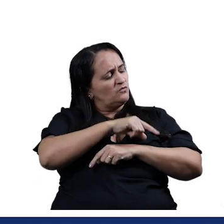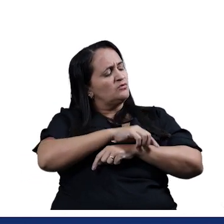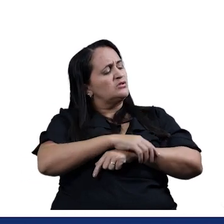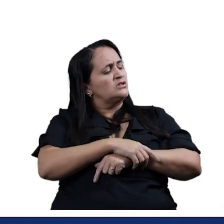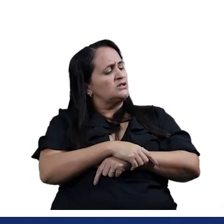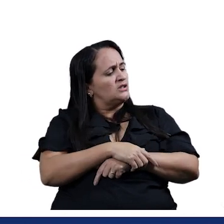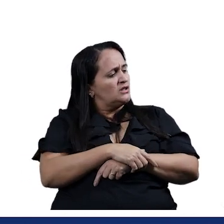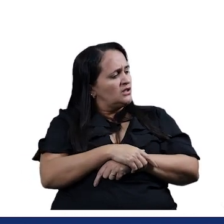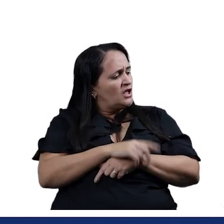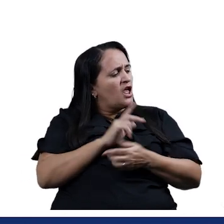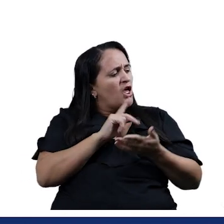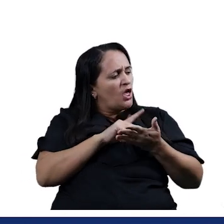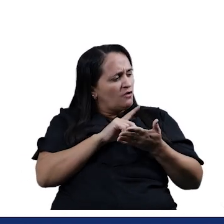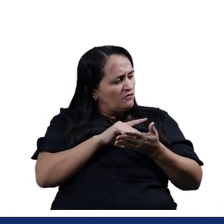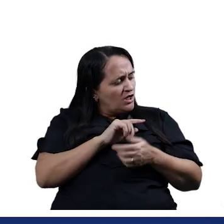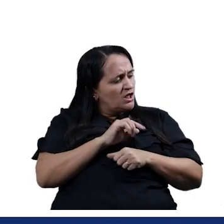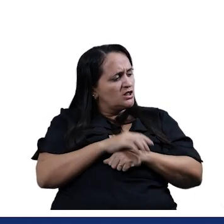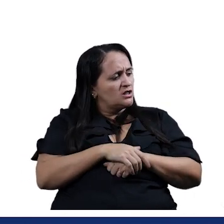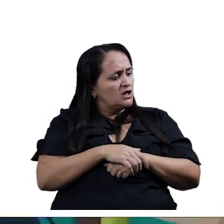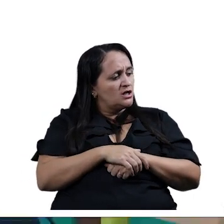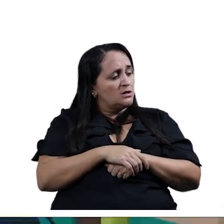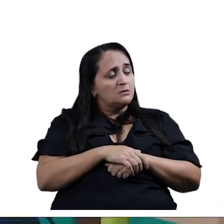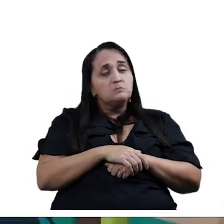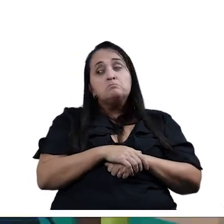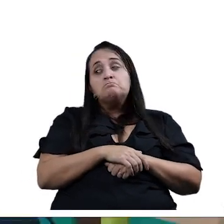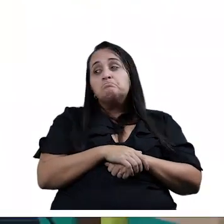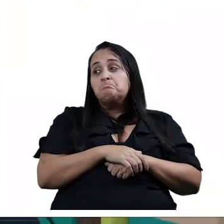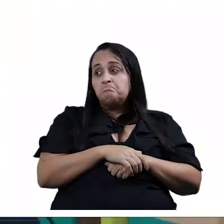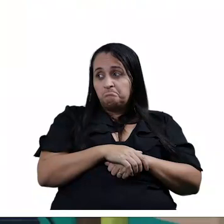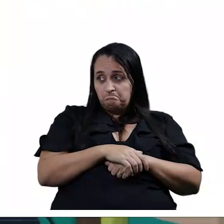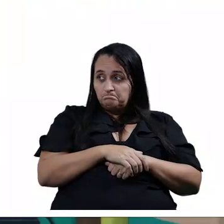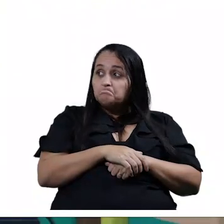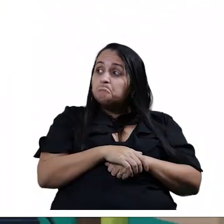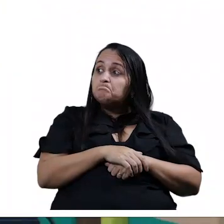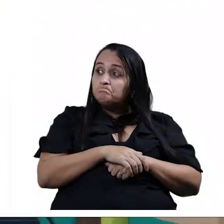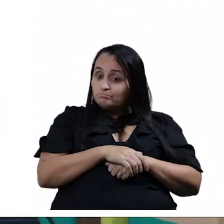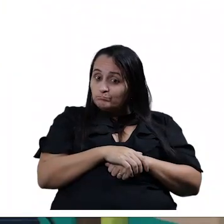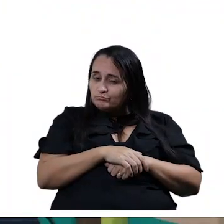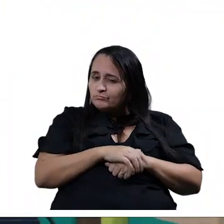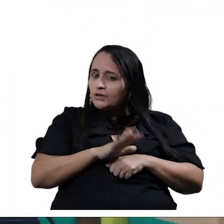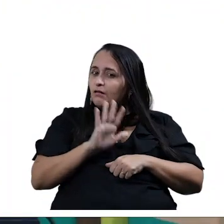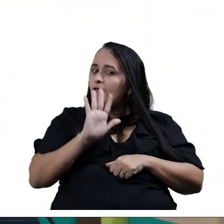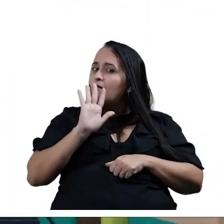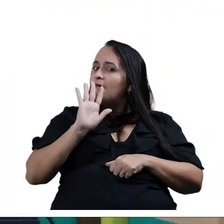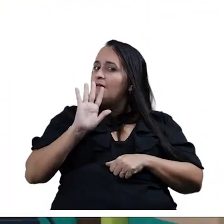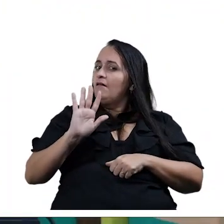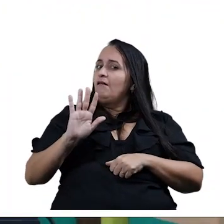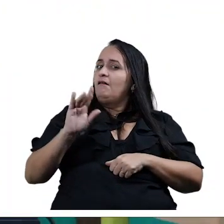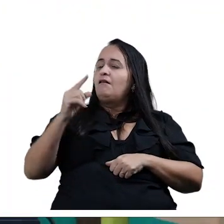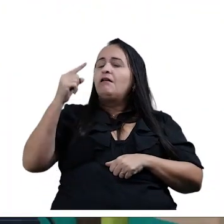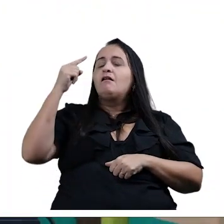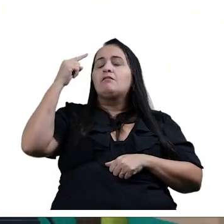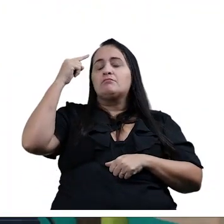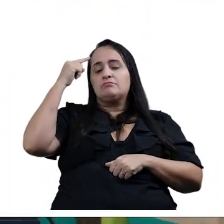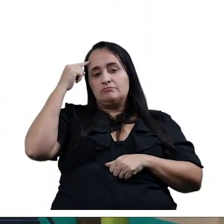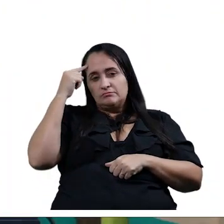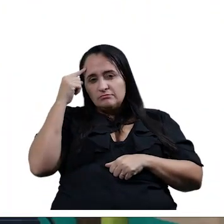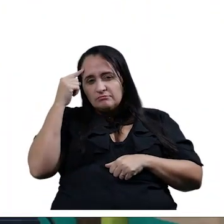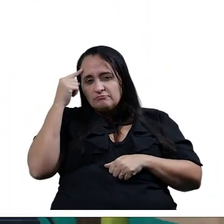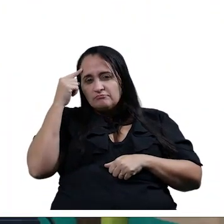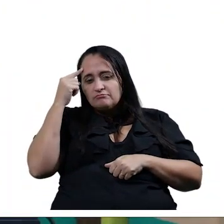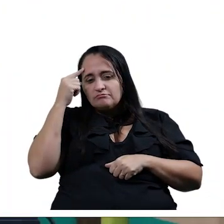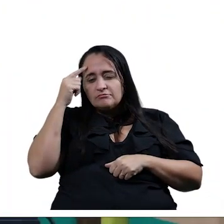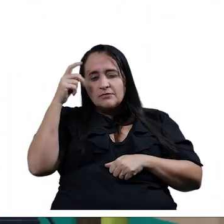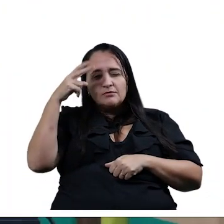Zezé. É verdade? Bem, então aí tá chegando perto, né? Você lá com a sua